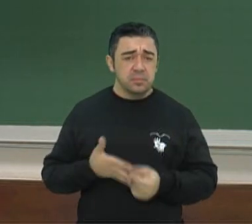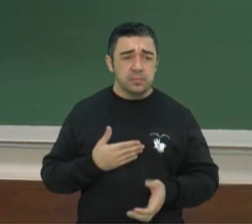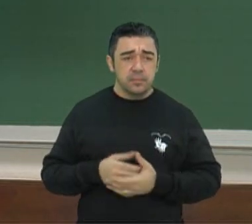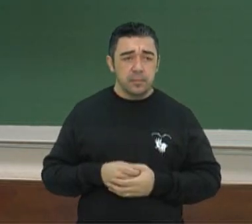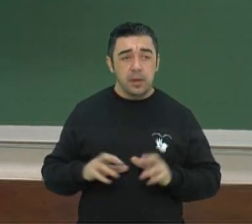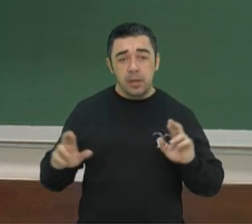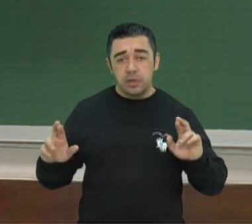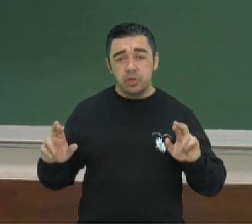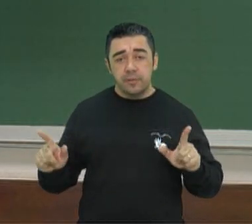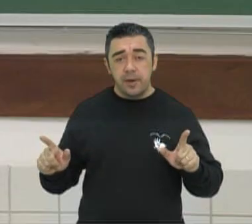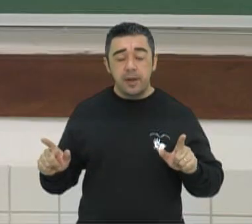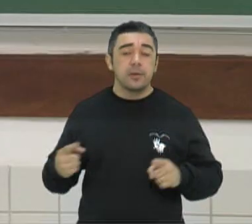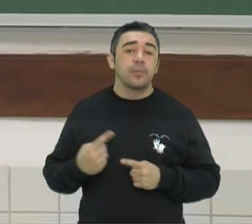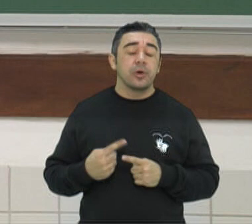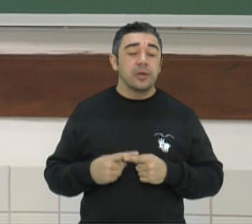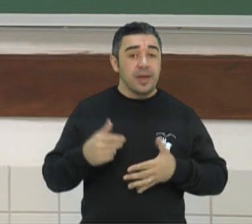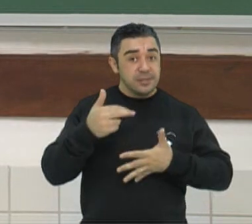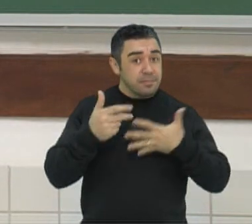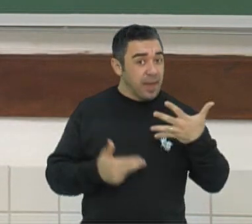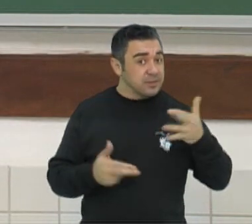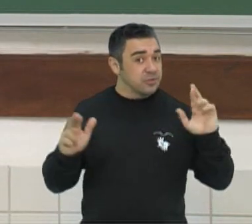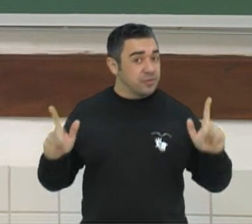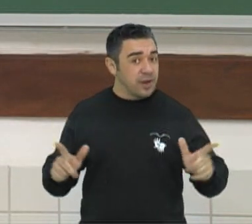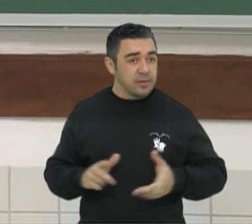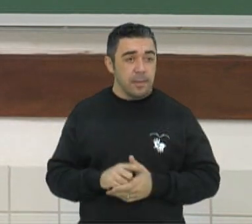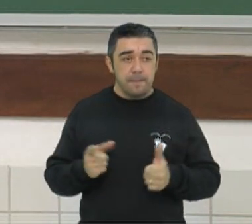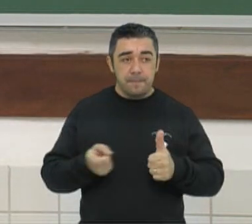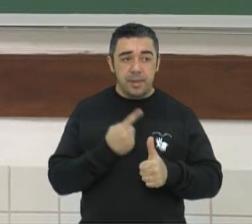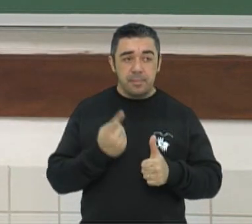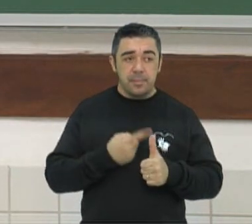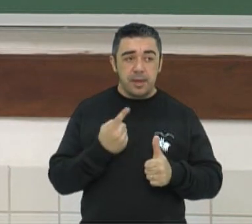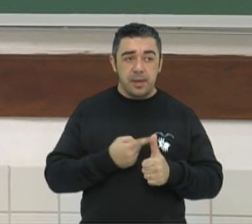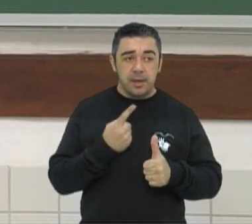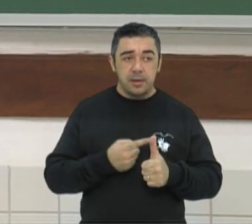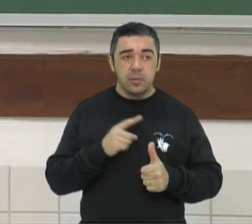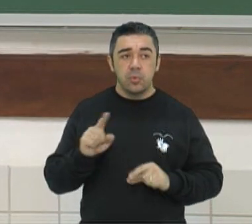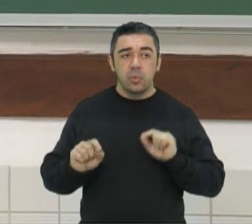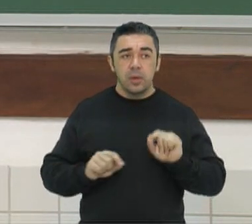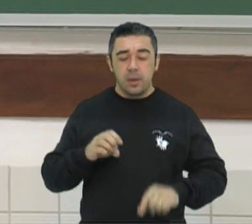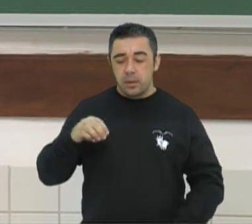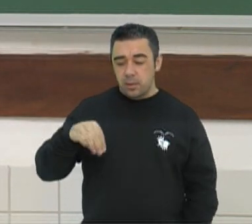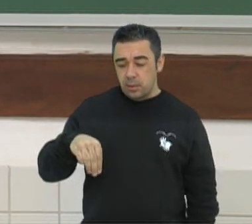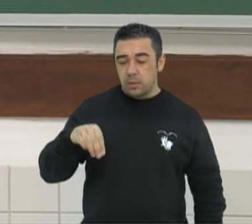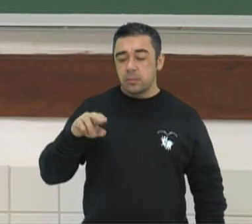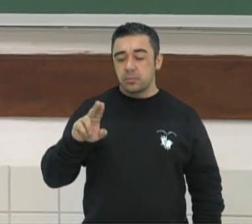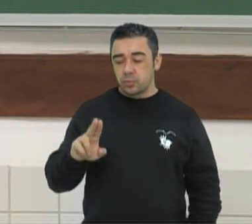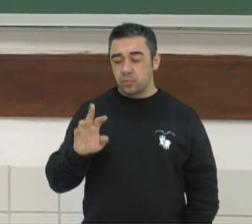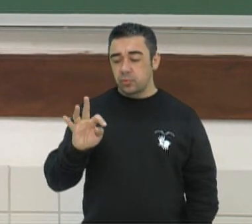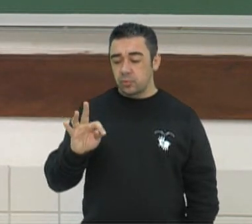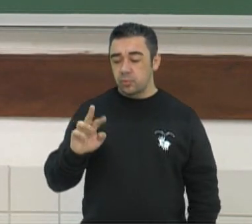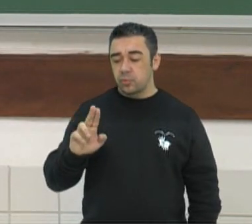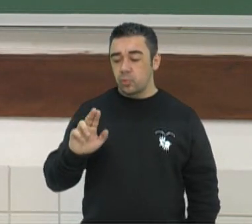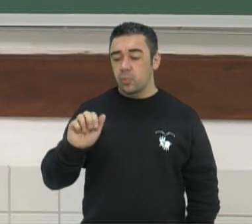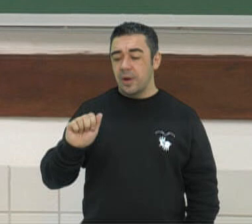E diferente, porque são espécies diferentes. Vamos lá. Primeiro caso, mutualismo, que é o que a gente viu lá na reportagem, né? Então, o caso